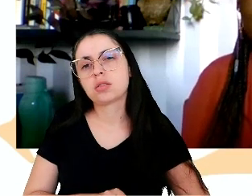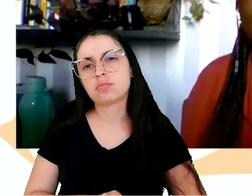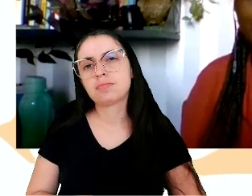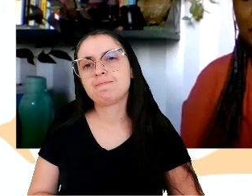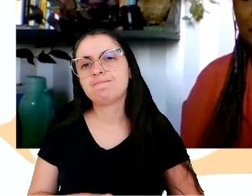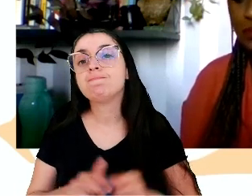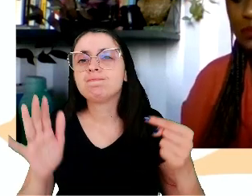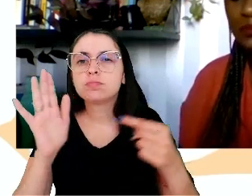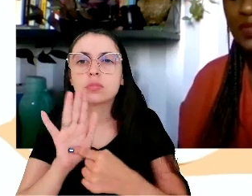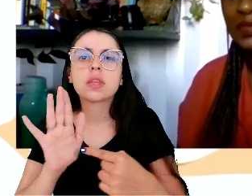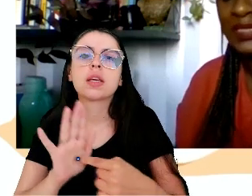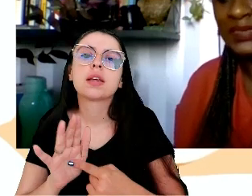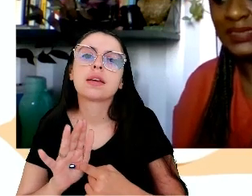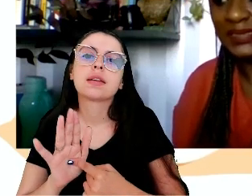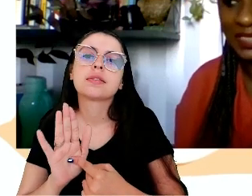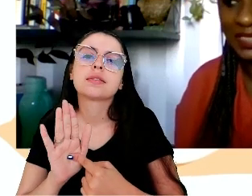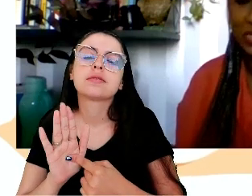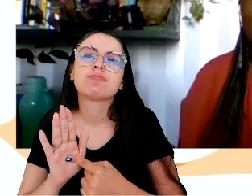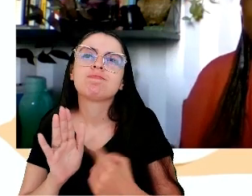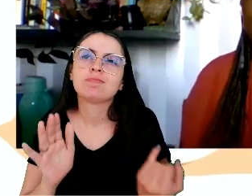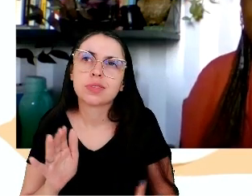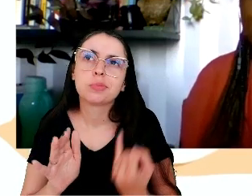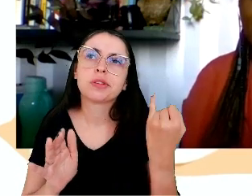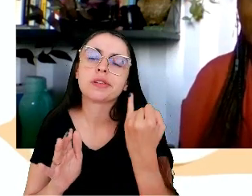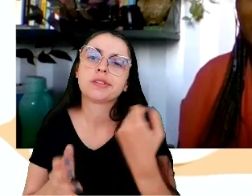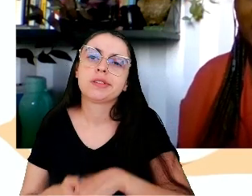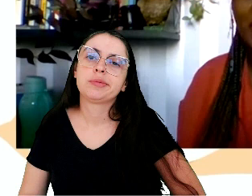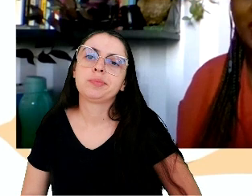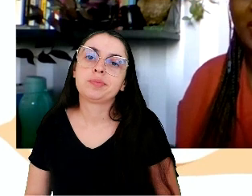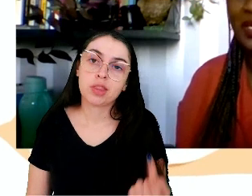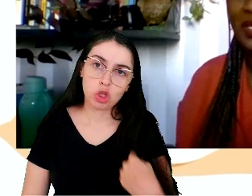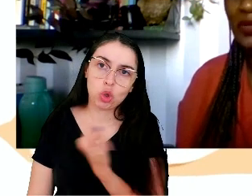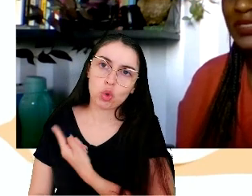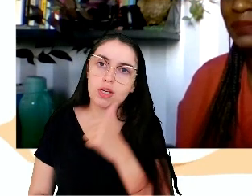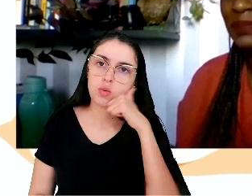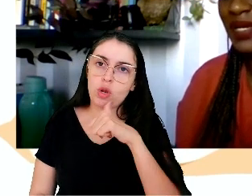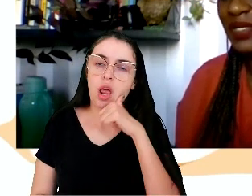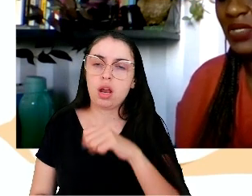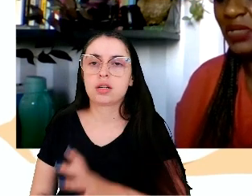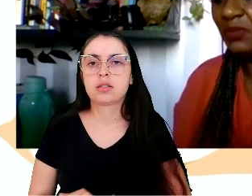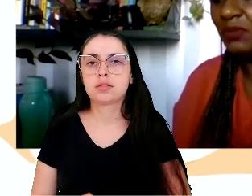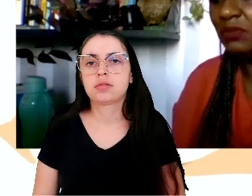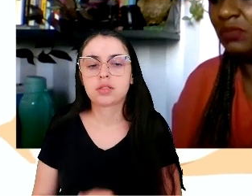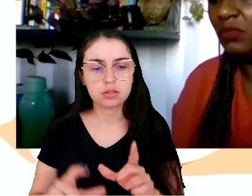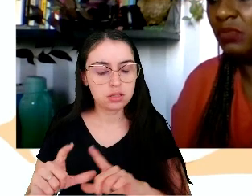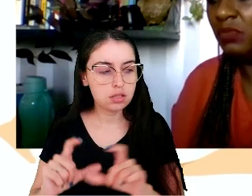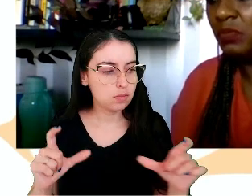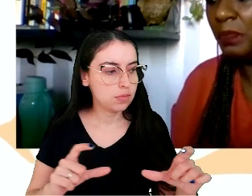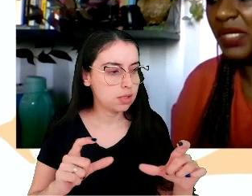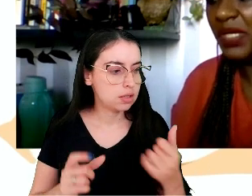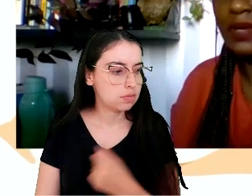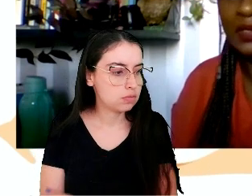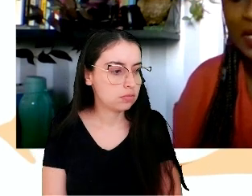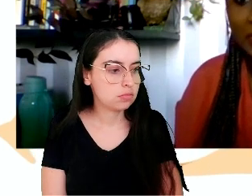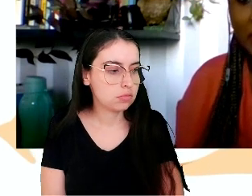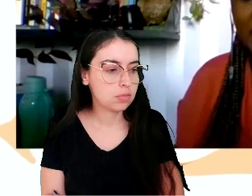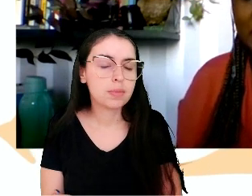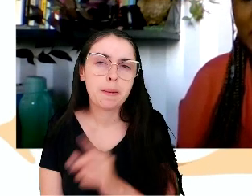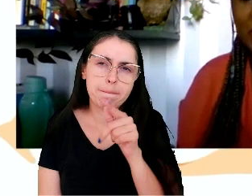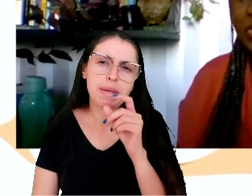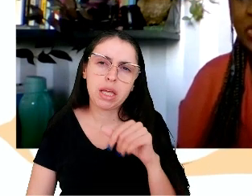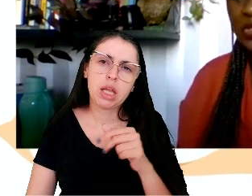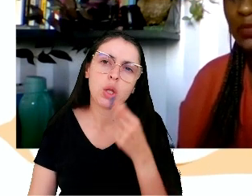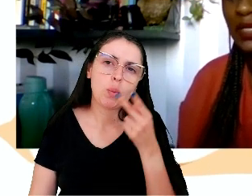que é a nossa necessidade. Eu separei aqui um pequeno